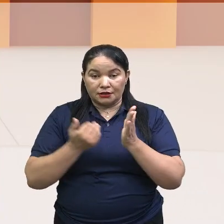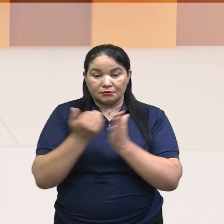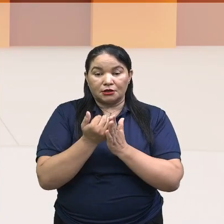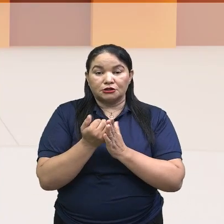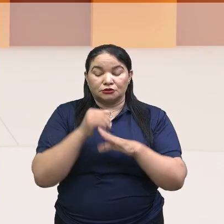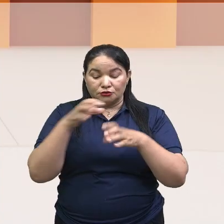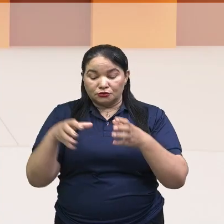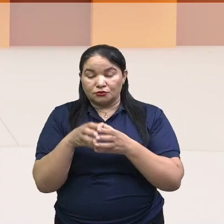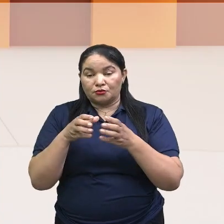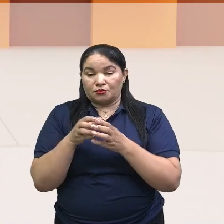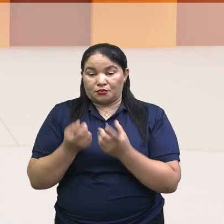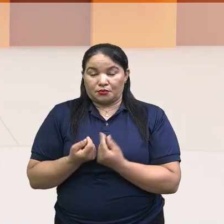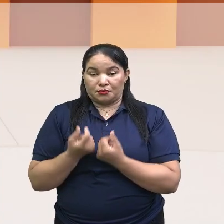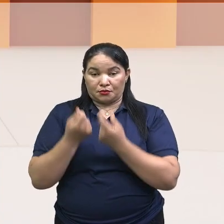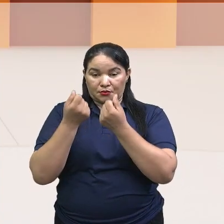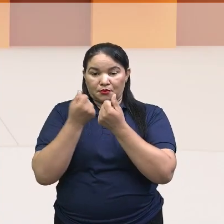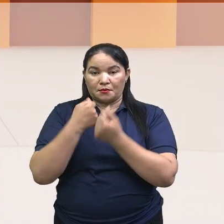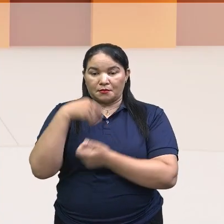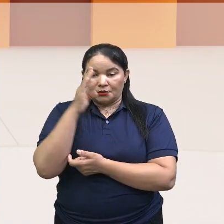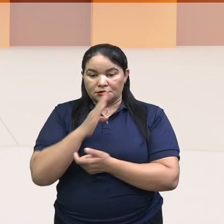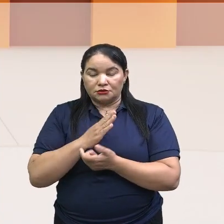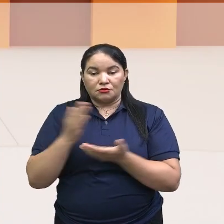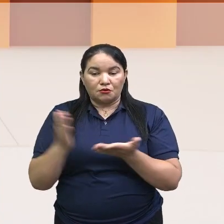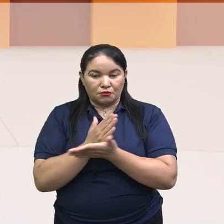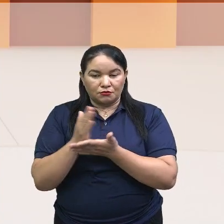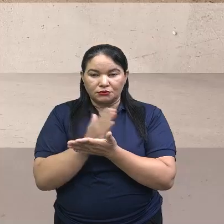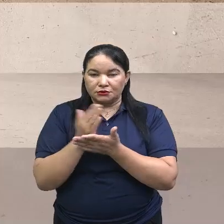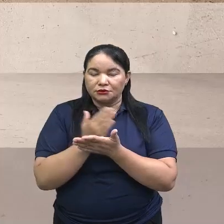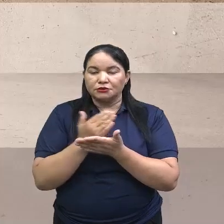no Brasil. Alguns dados, vamos lá então?